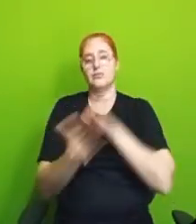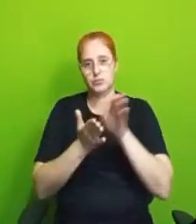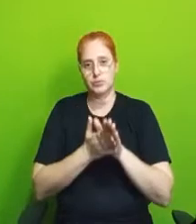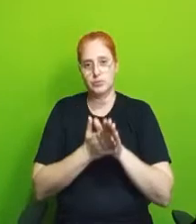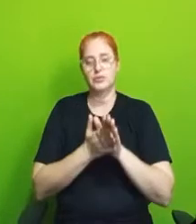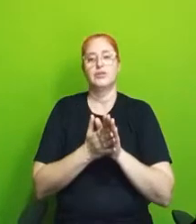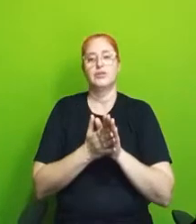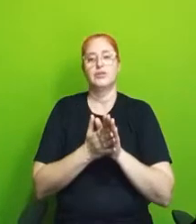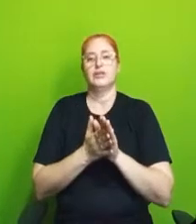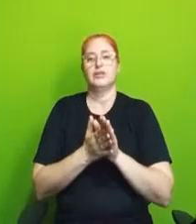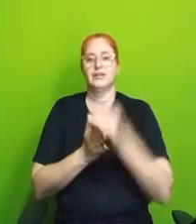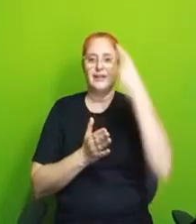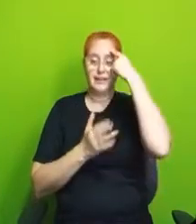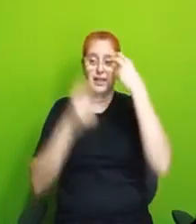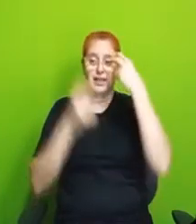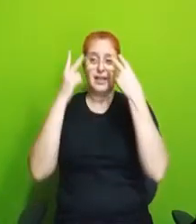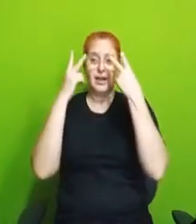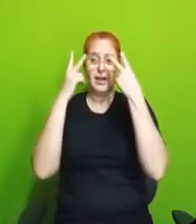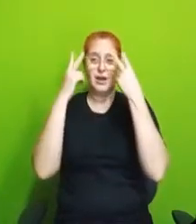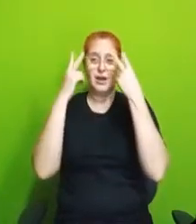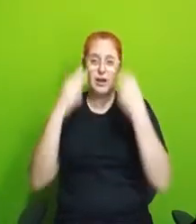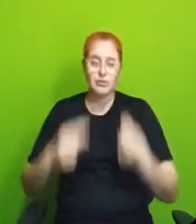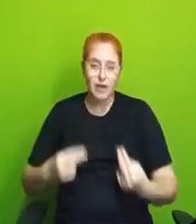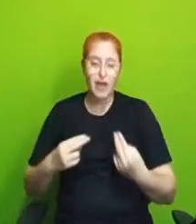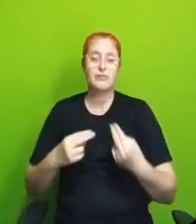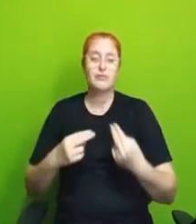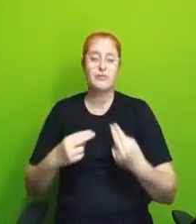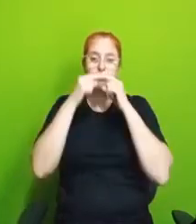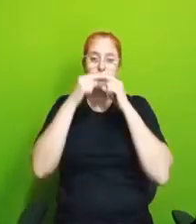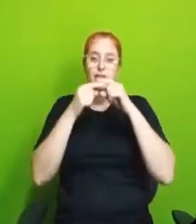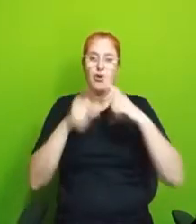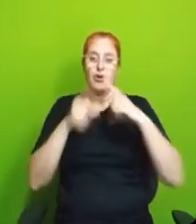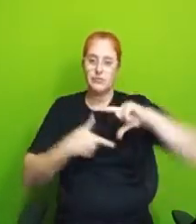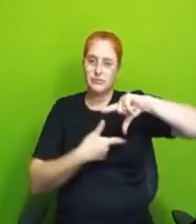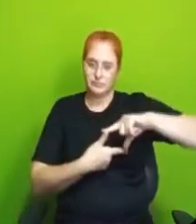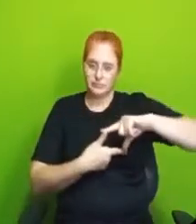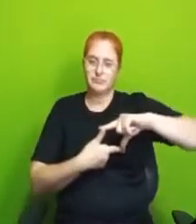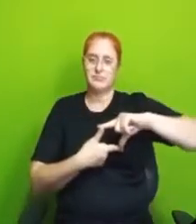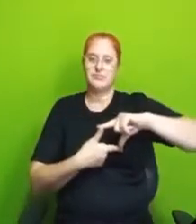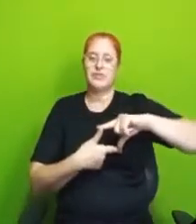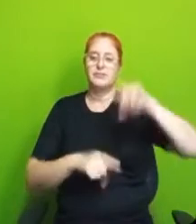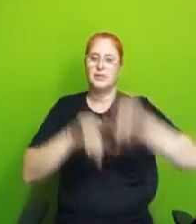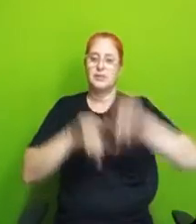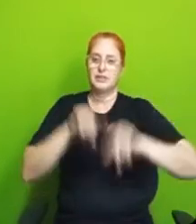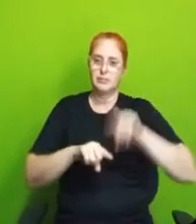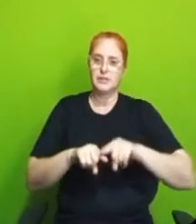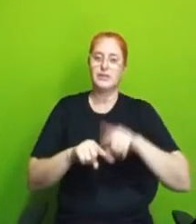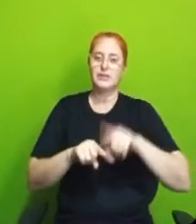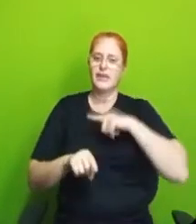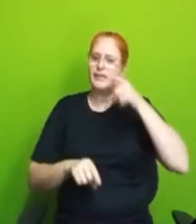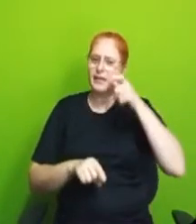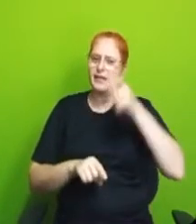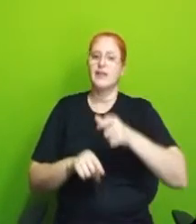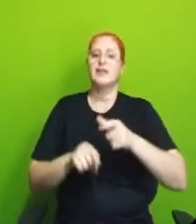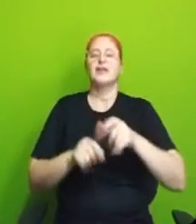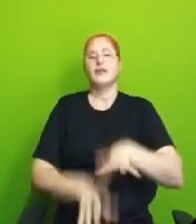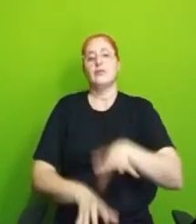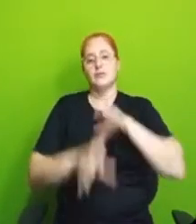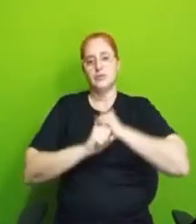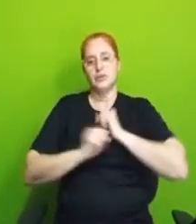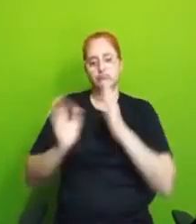do conservadorismo, né, do fundamentalismo, está diretamente vinculada a esse interesse de apropriação cotidiana. Então, permite pensar